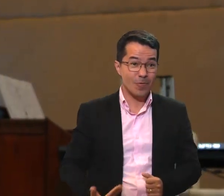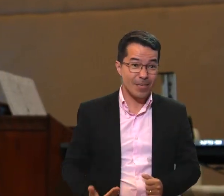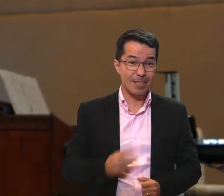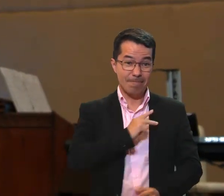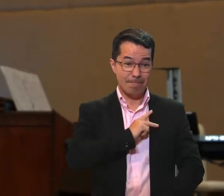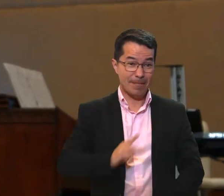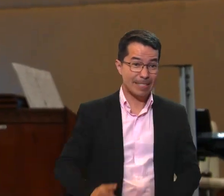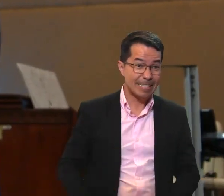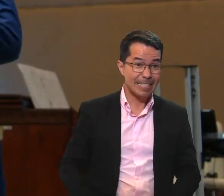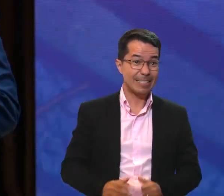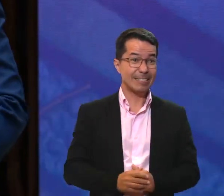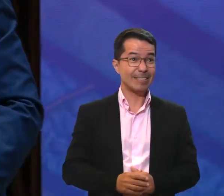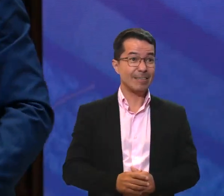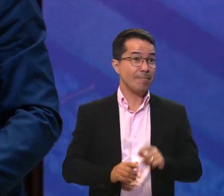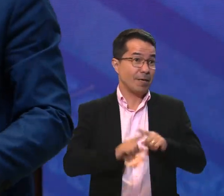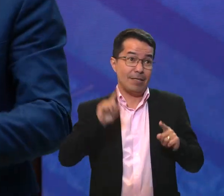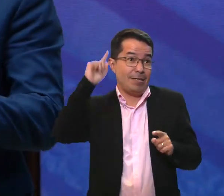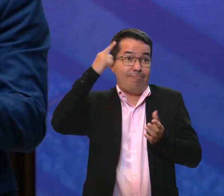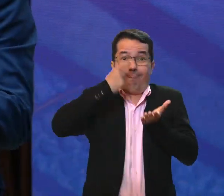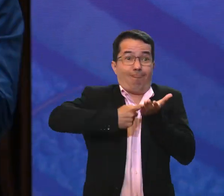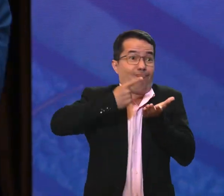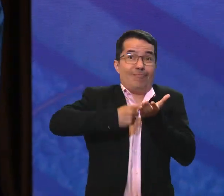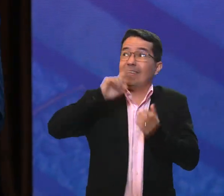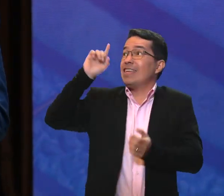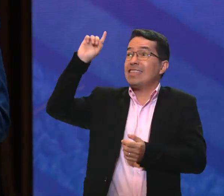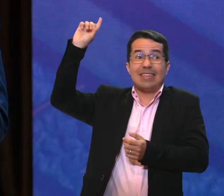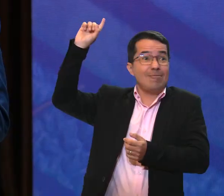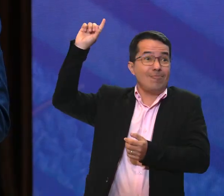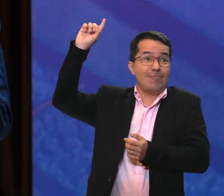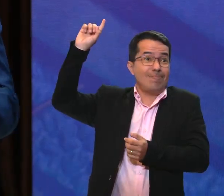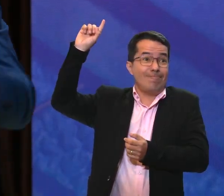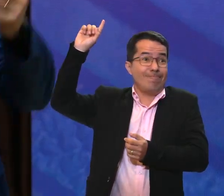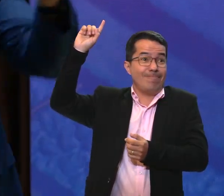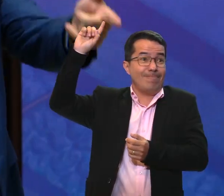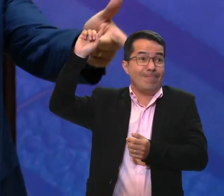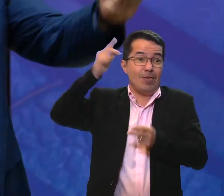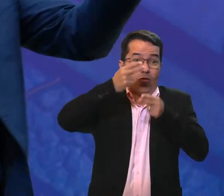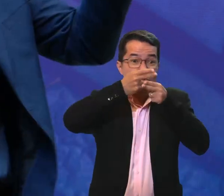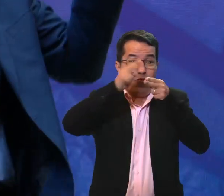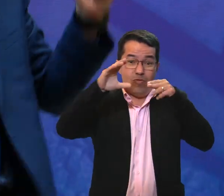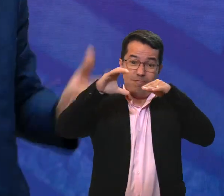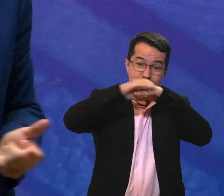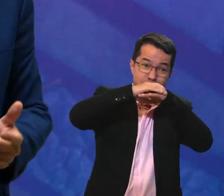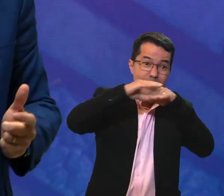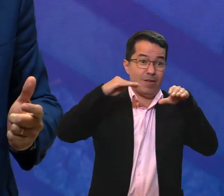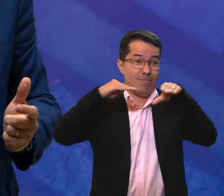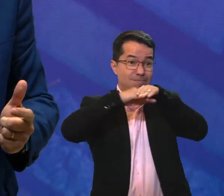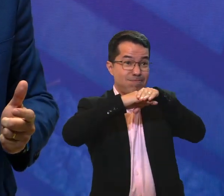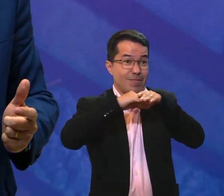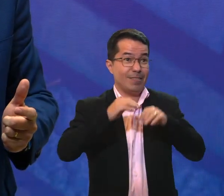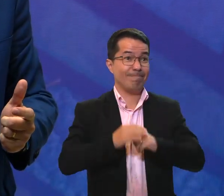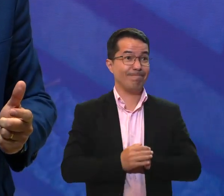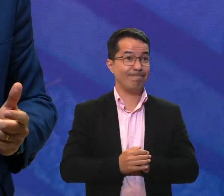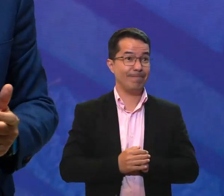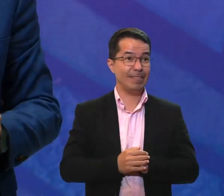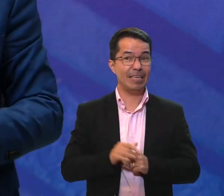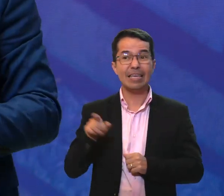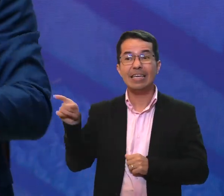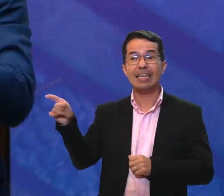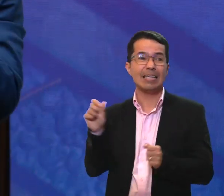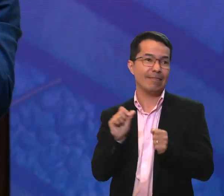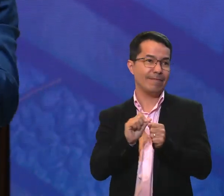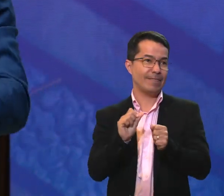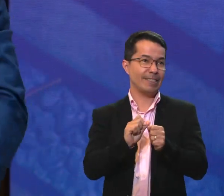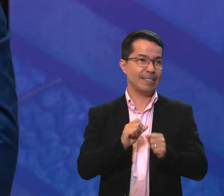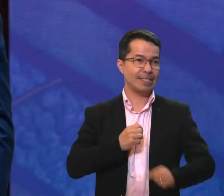presidente. E eu falei, bom, acho que eu vou entregar o voto, mas não tinha resolvido o problema. E ele falou,